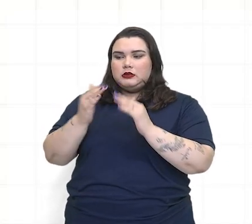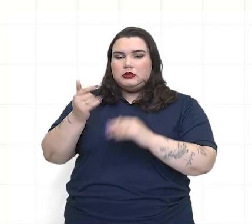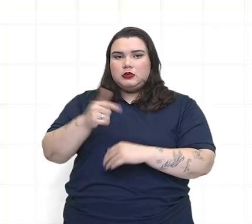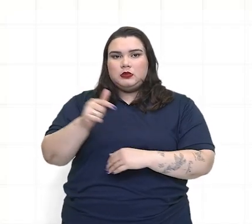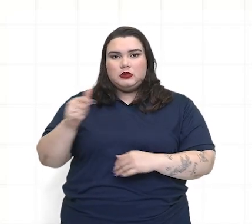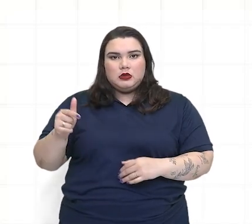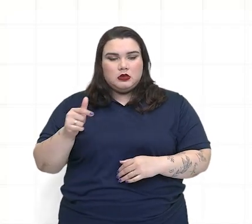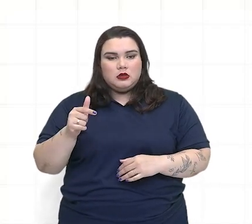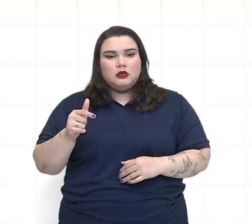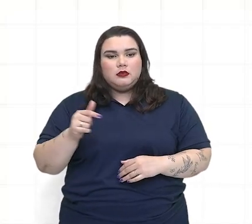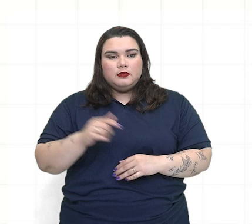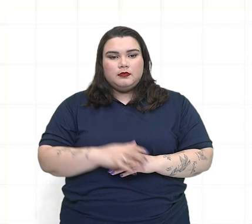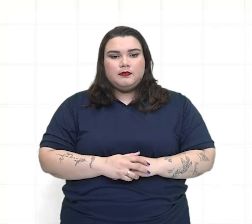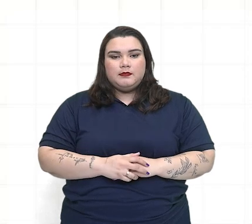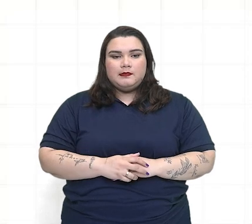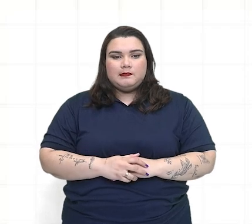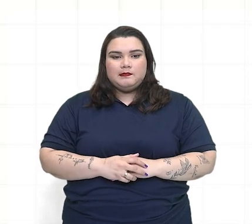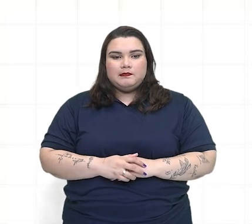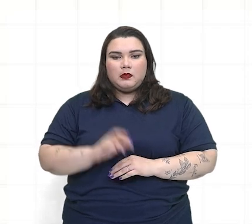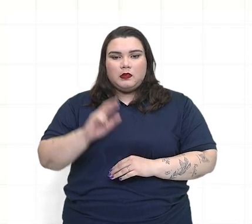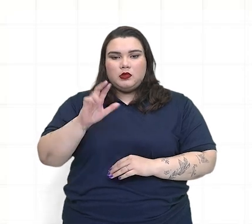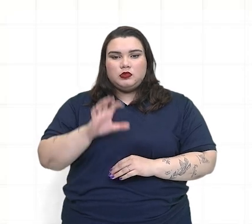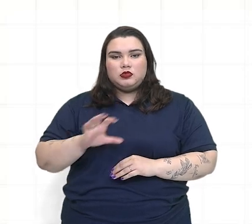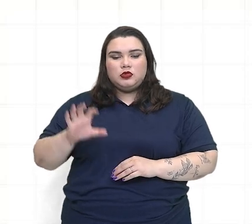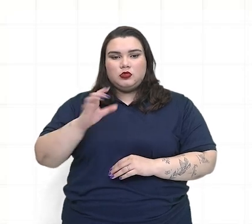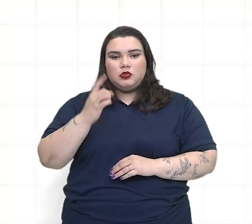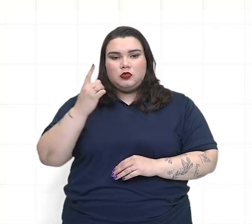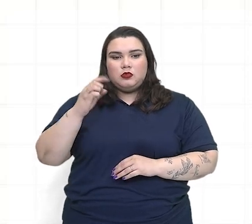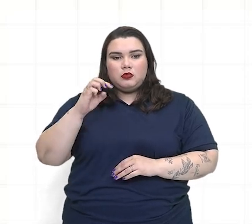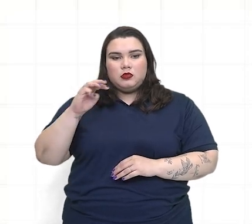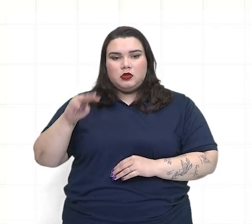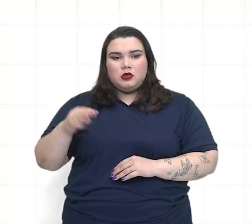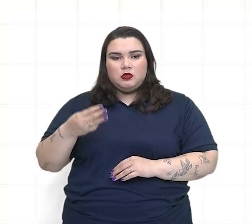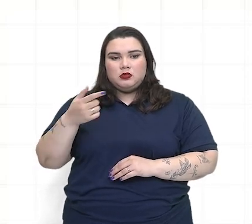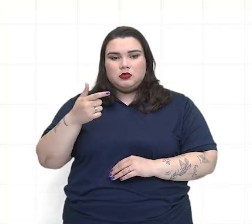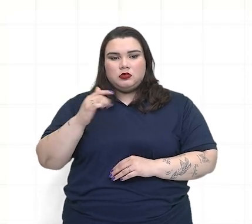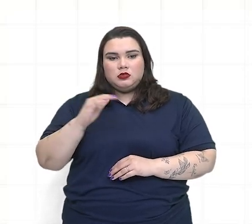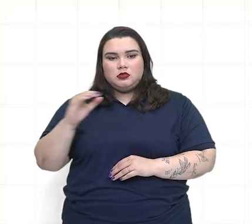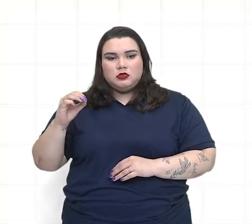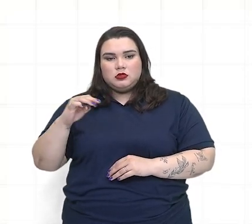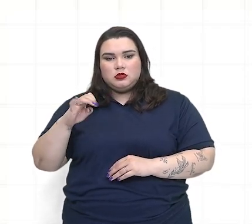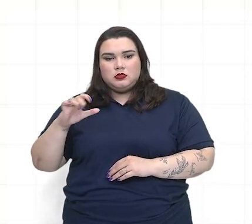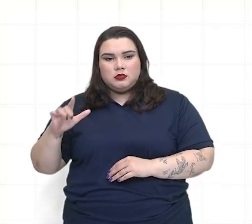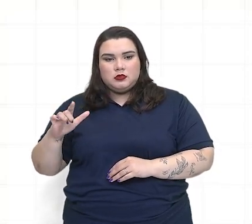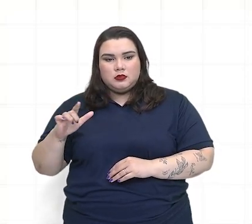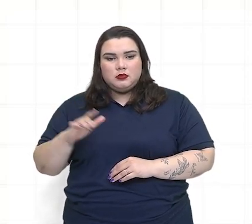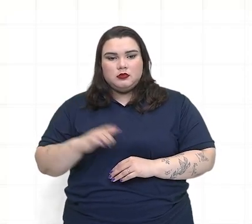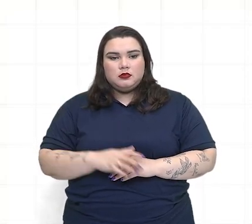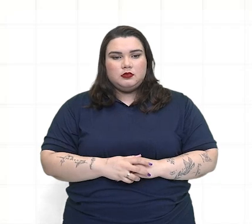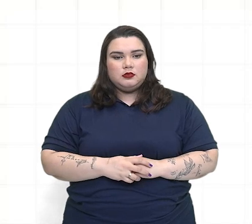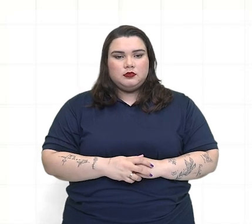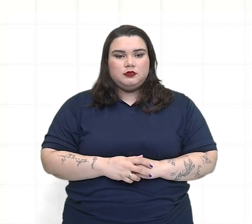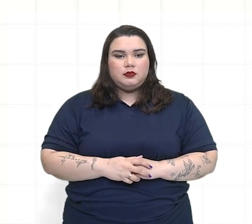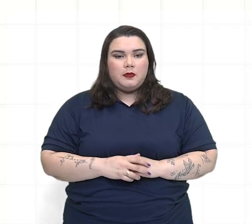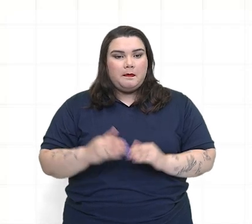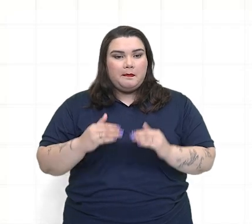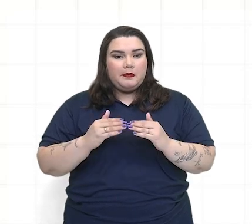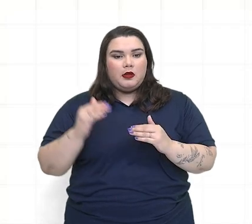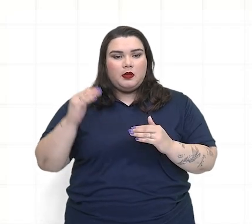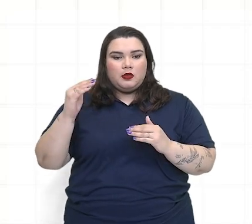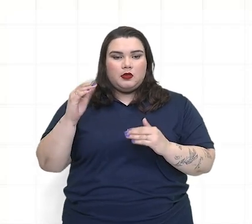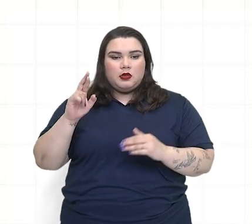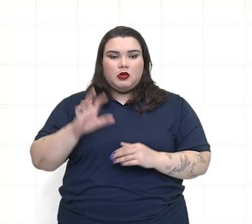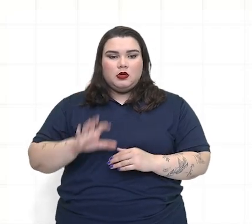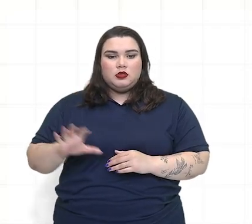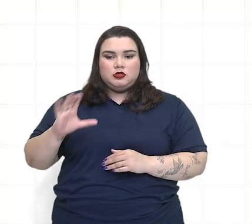Olha, nós temos aqui, ó, região norte com 1.200.000, que já é maior na